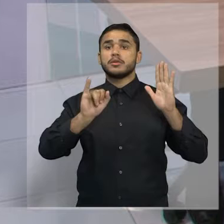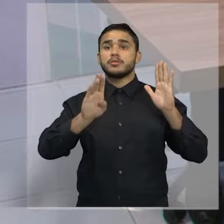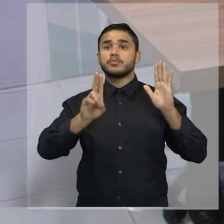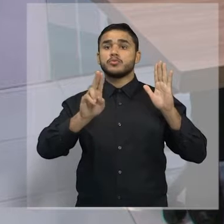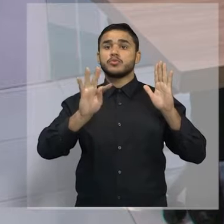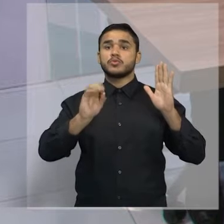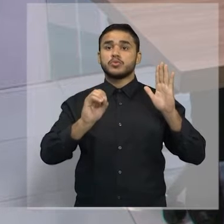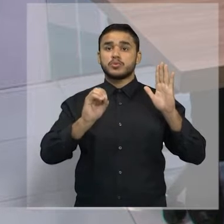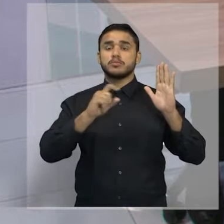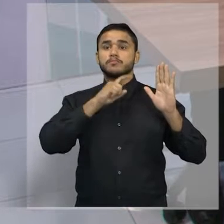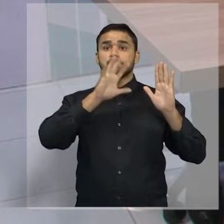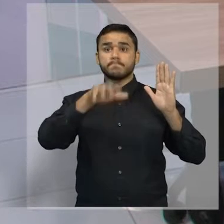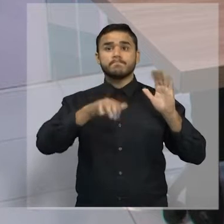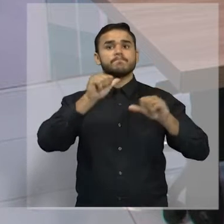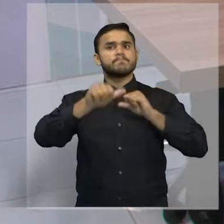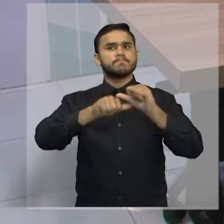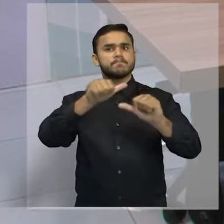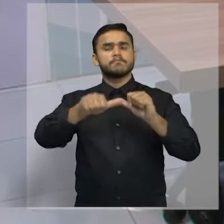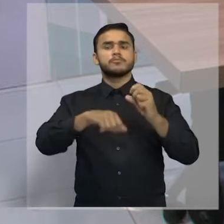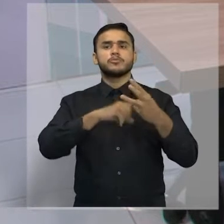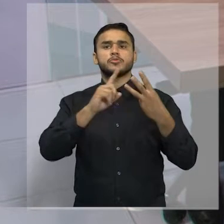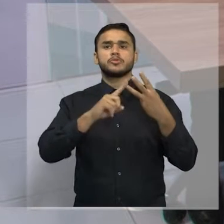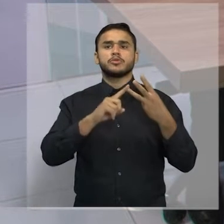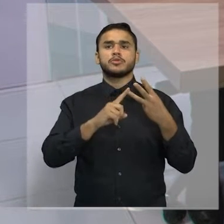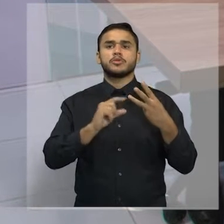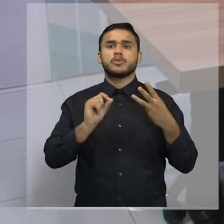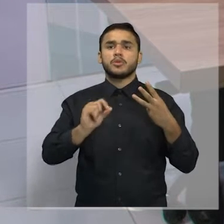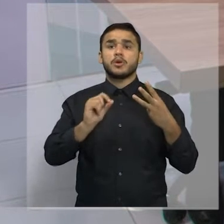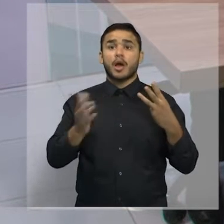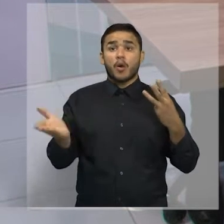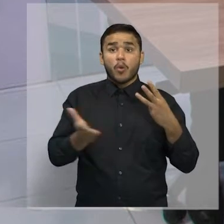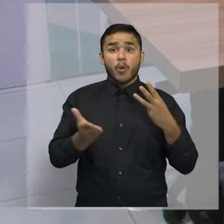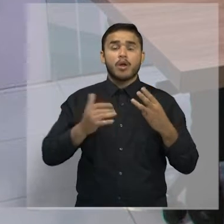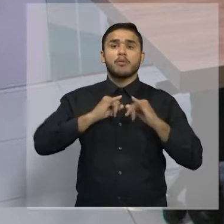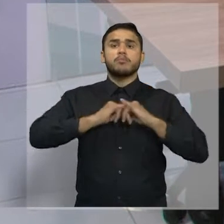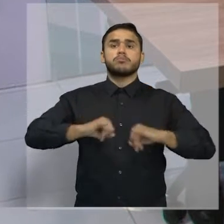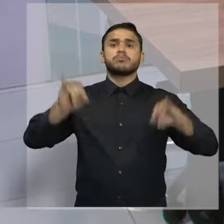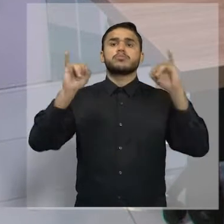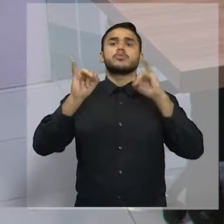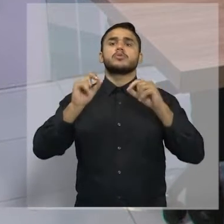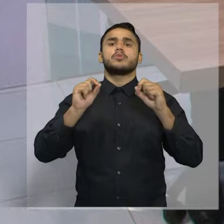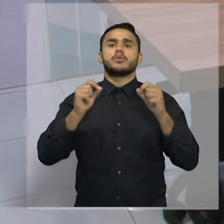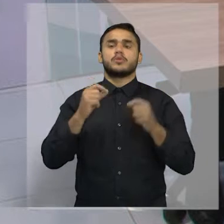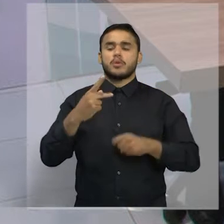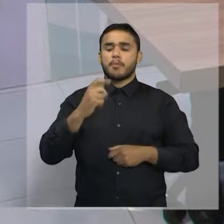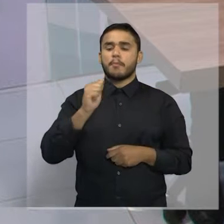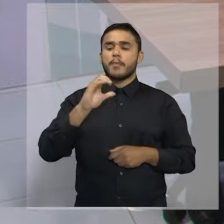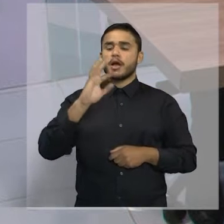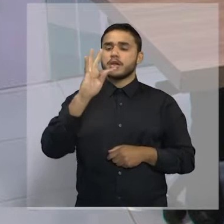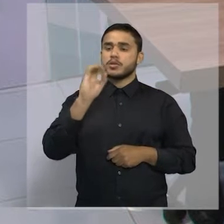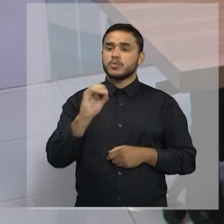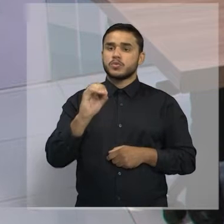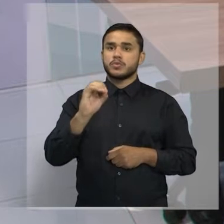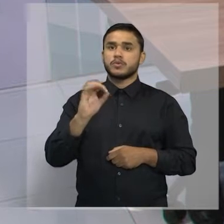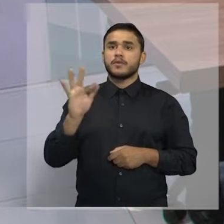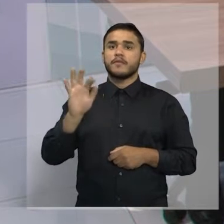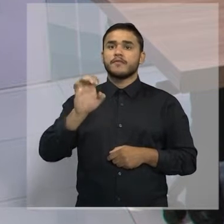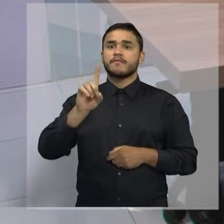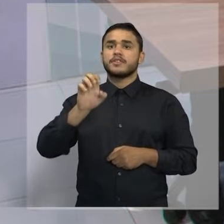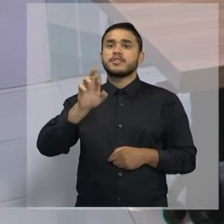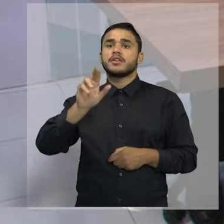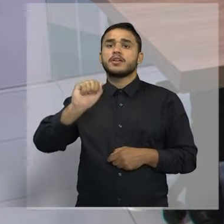a tramitação, e o ministro Paulo Guedes acabou de anunciar que já vai dar entrada no Pacto Federativo pelo